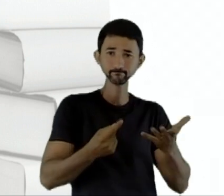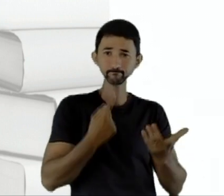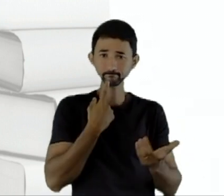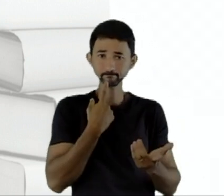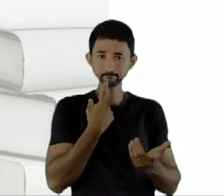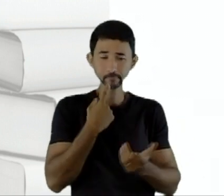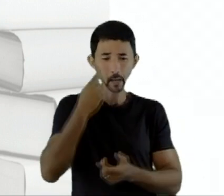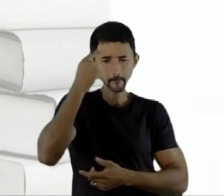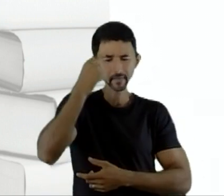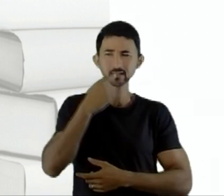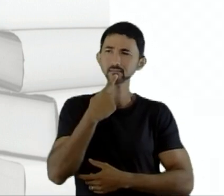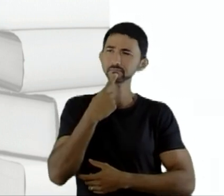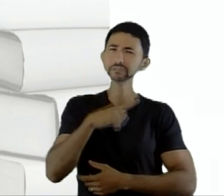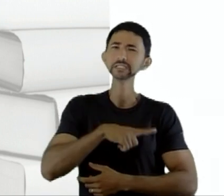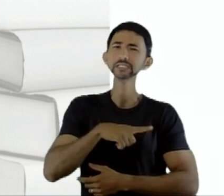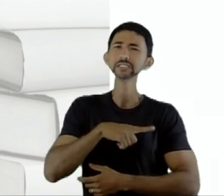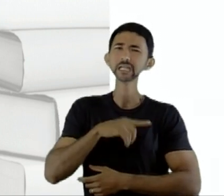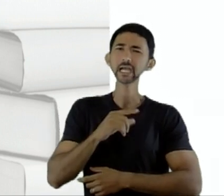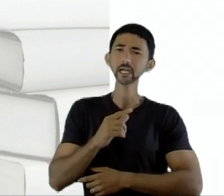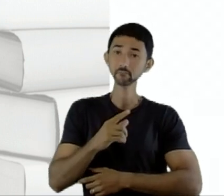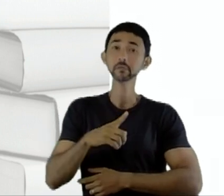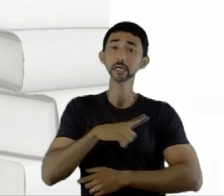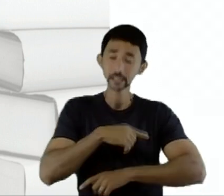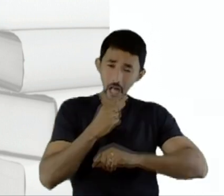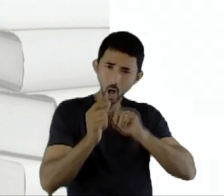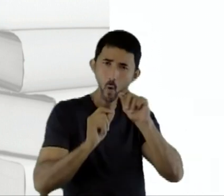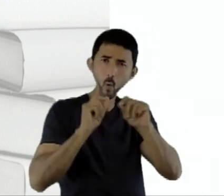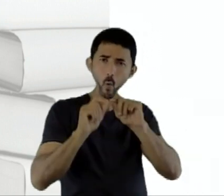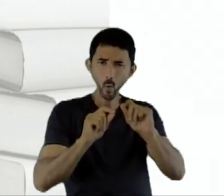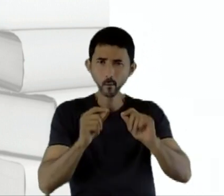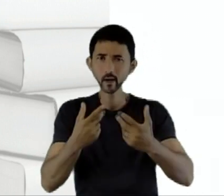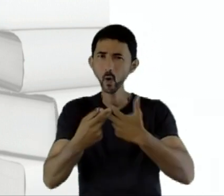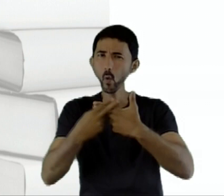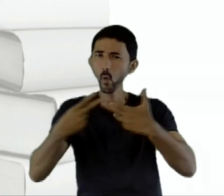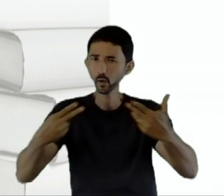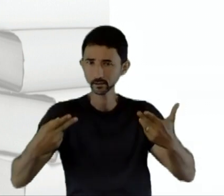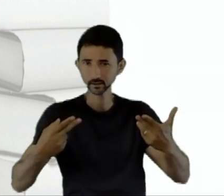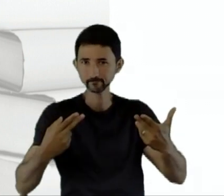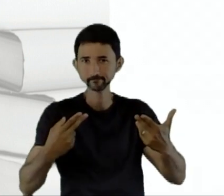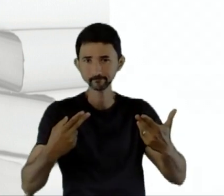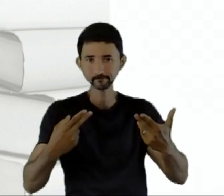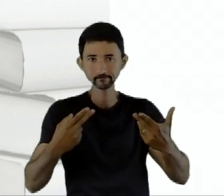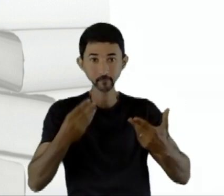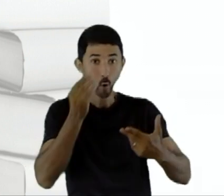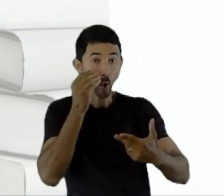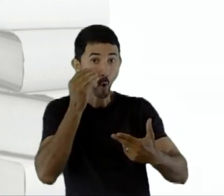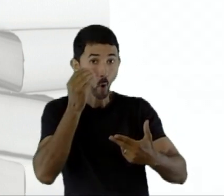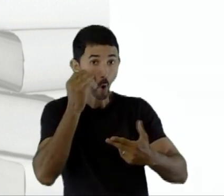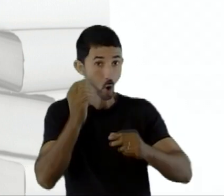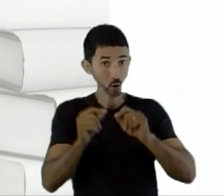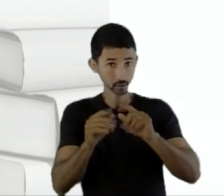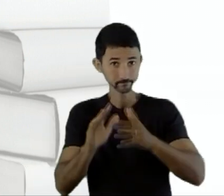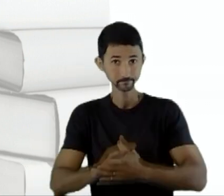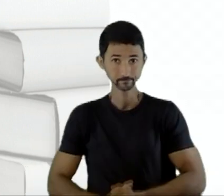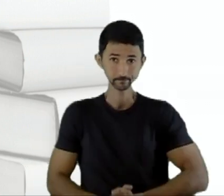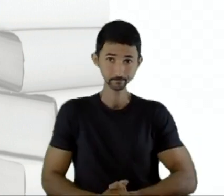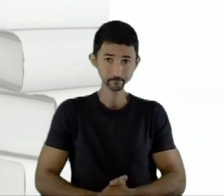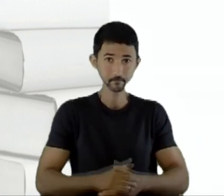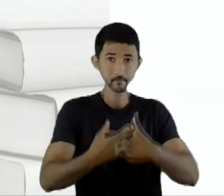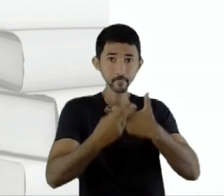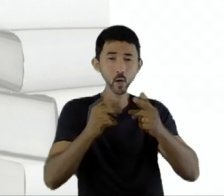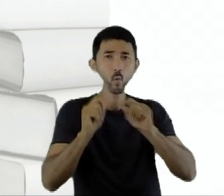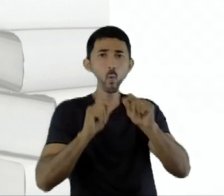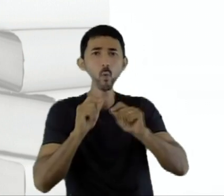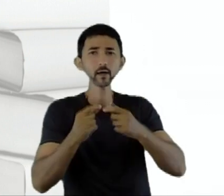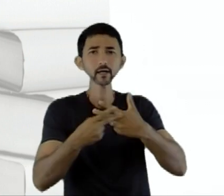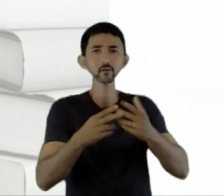pensa, quem tem, tem alguma coisa. E essa alguma coisa, e olha o que eu quero chamar a sua atenção aqui, ó. Essa alguma